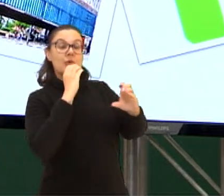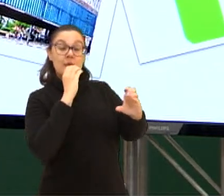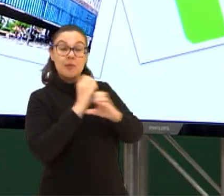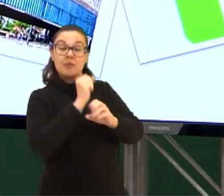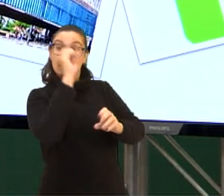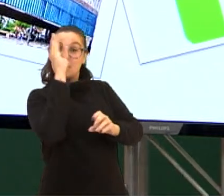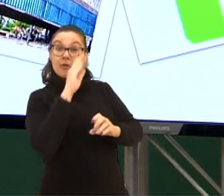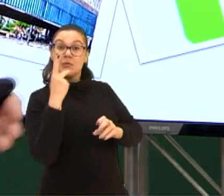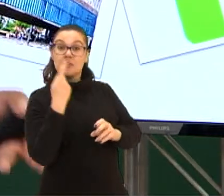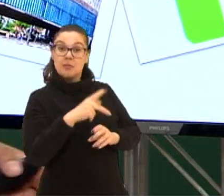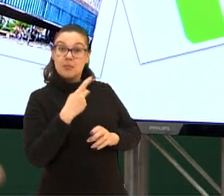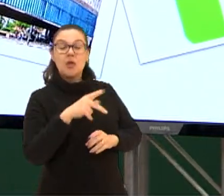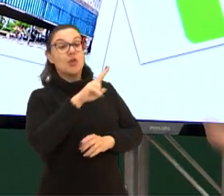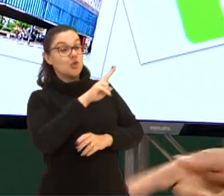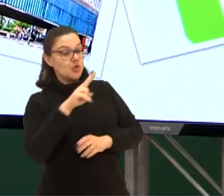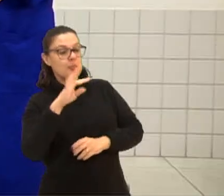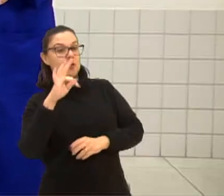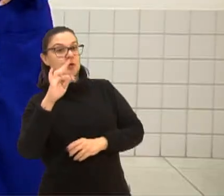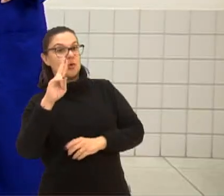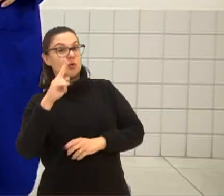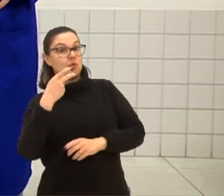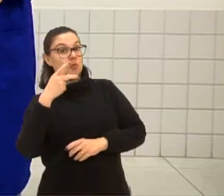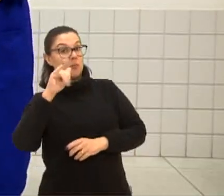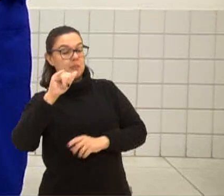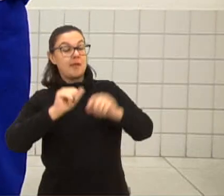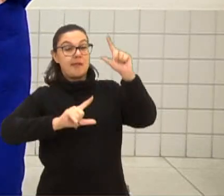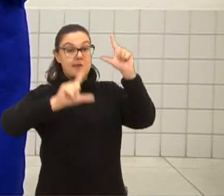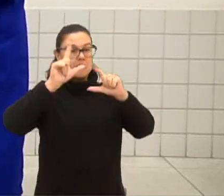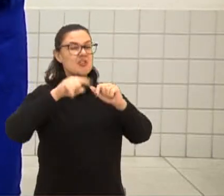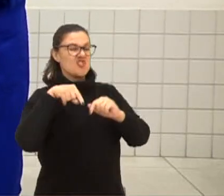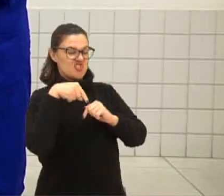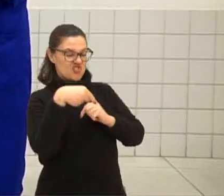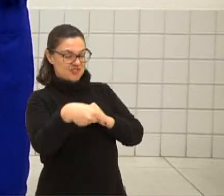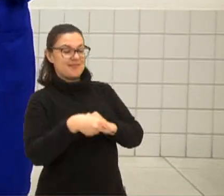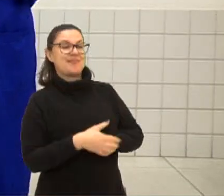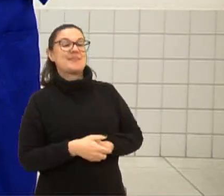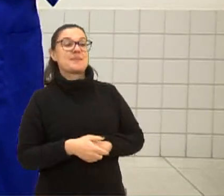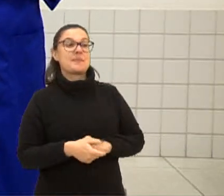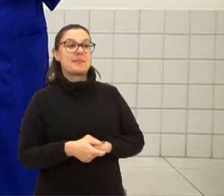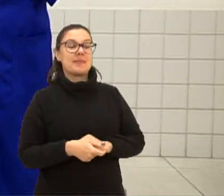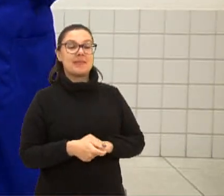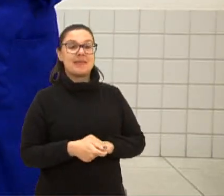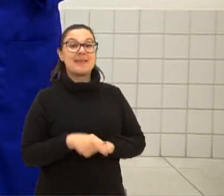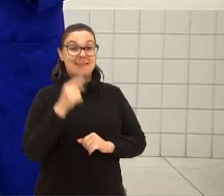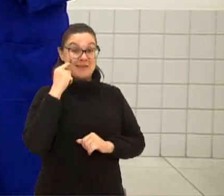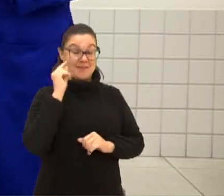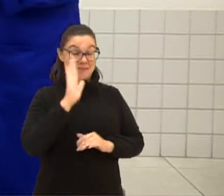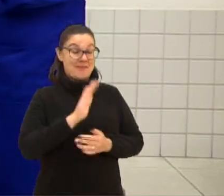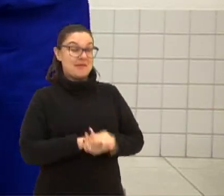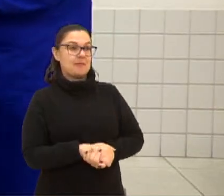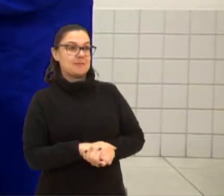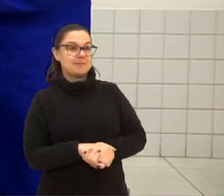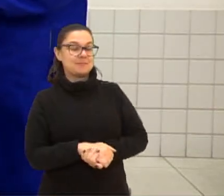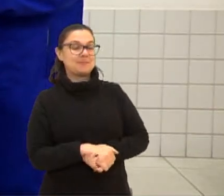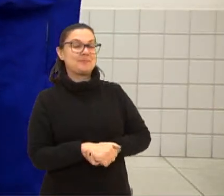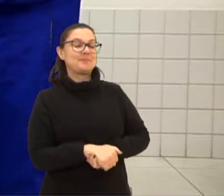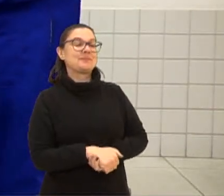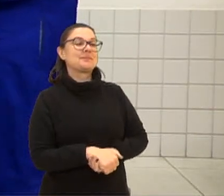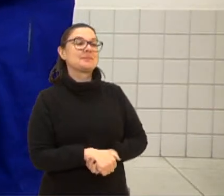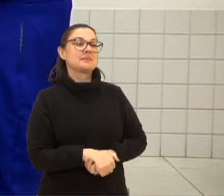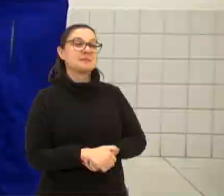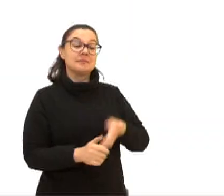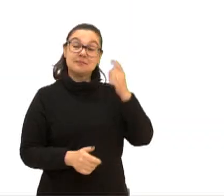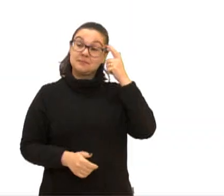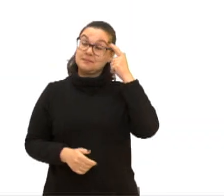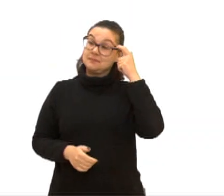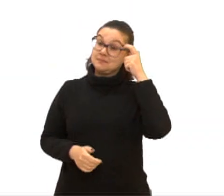do Brasil, a Rede Tupi. Sim, que nós vamos falar daqui a pouquinho dela, né, da Rede Tupi. Aqui, vamos lá. Olha lá.